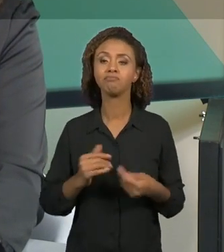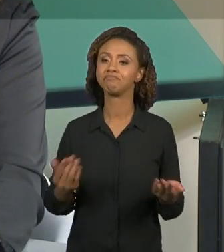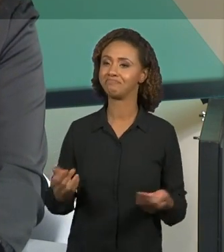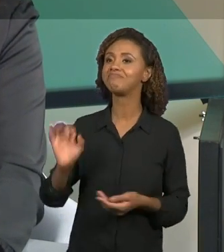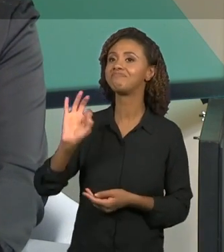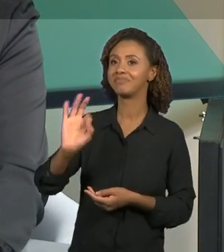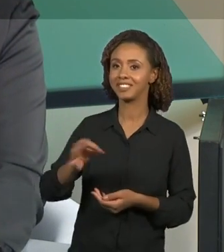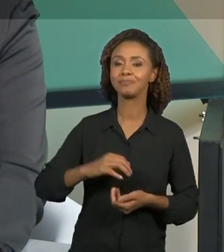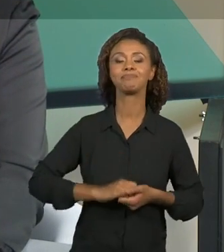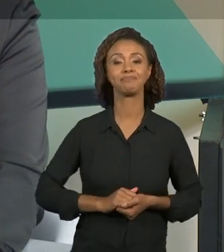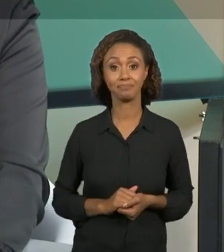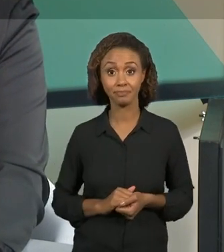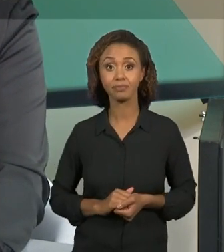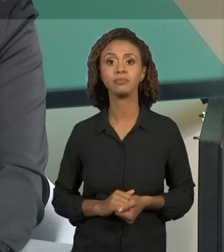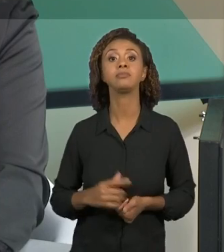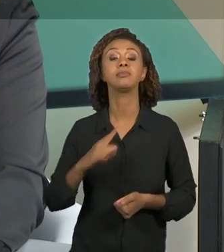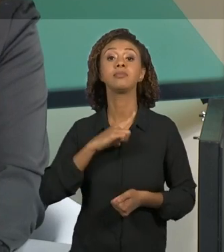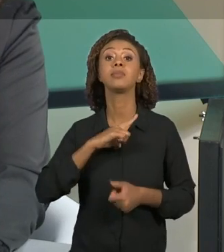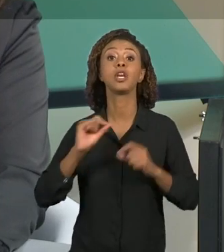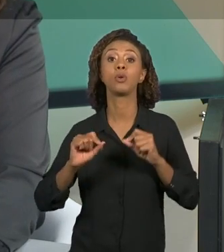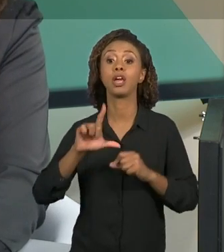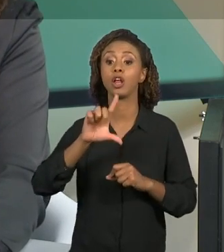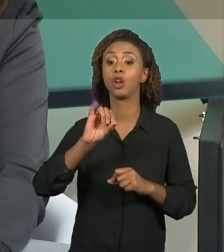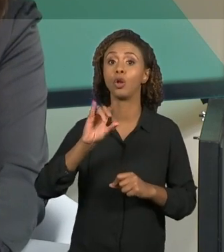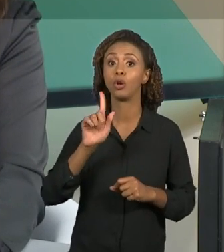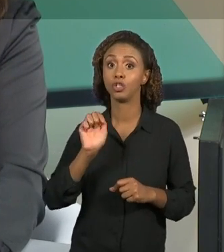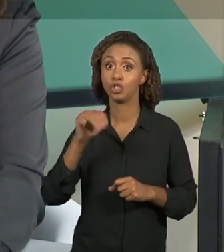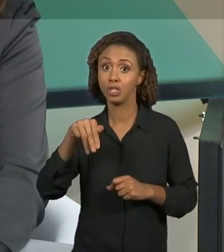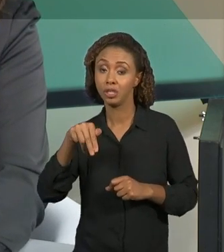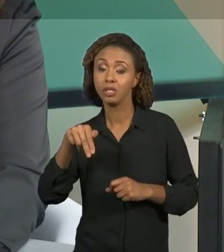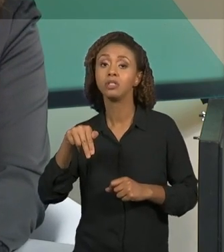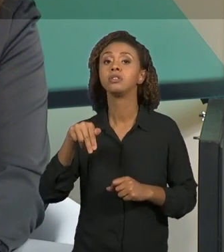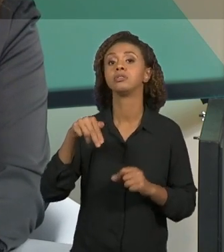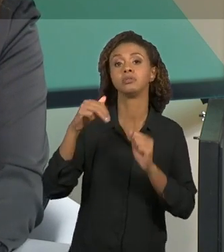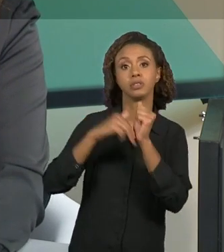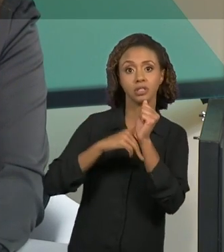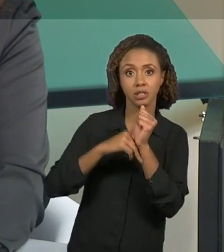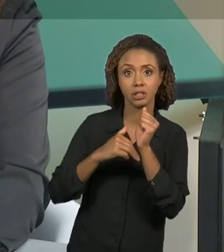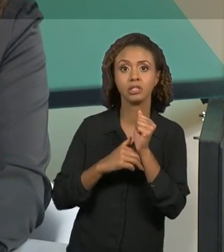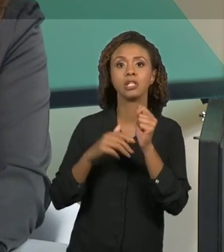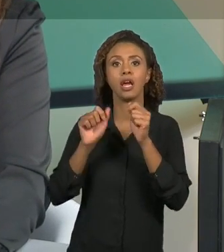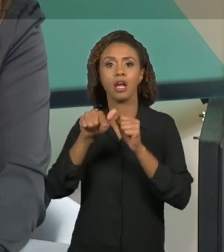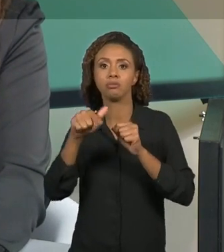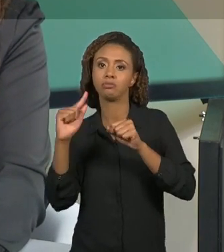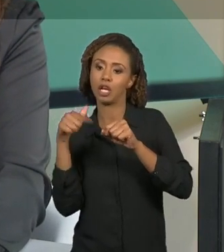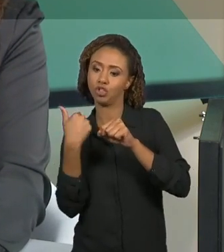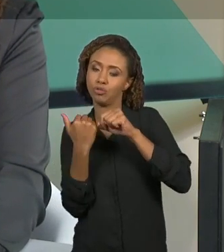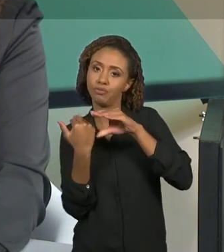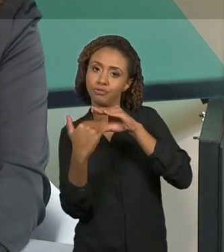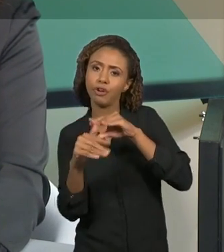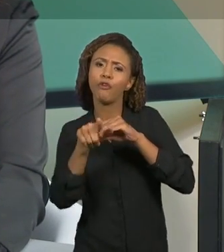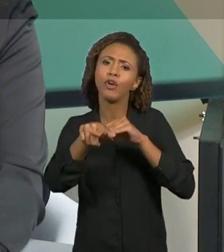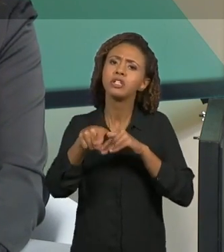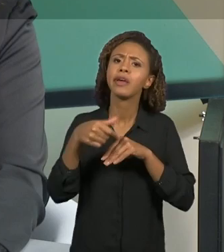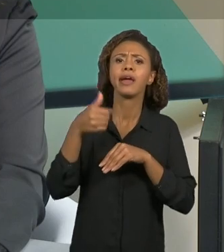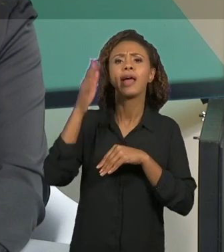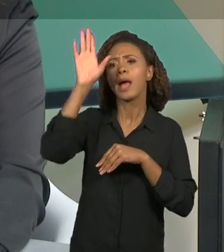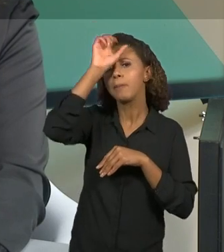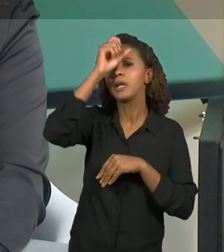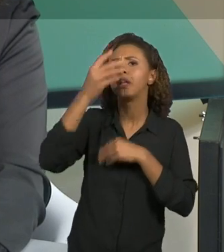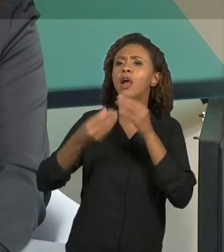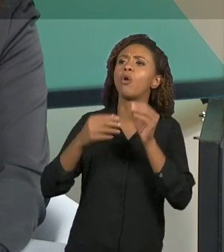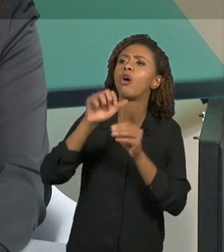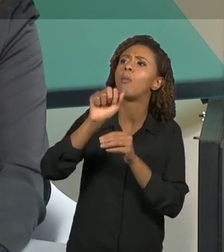receber o seu login e senha e essa primeira semana é de ambientação você vai aprender como navegar pelo ambiente virtual de